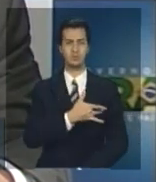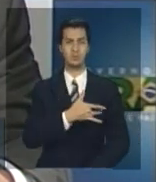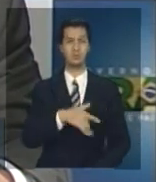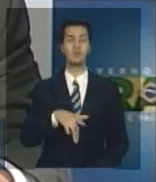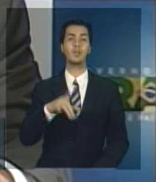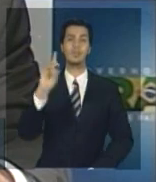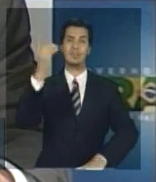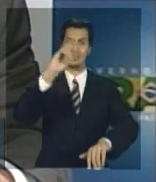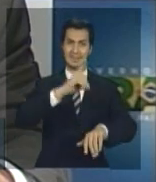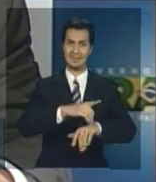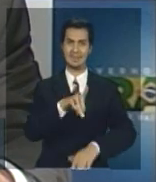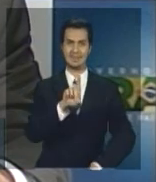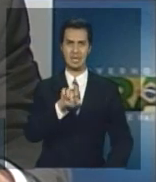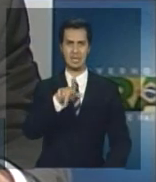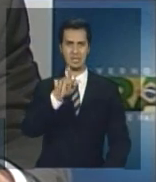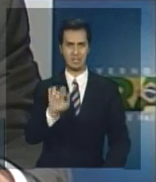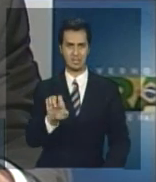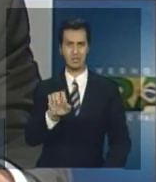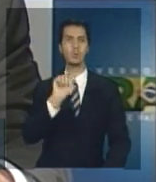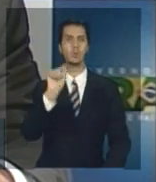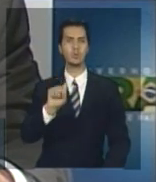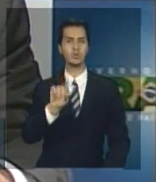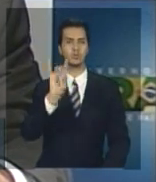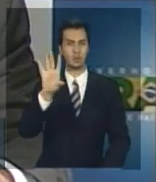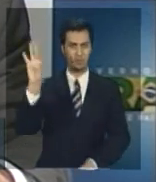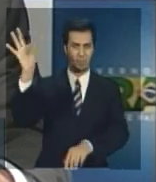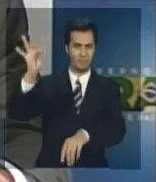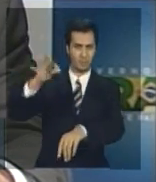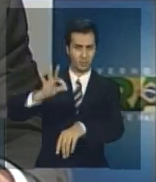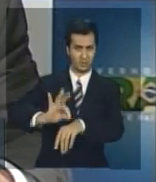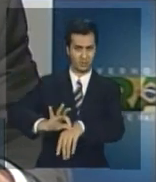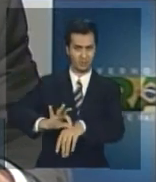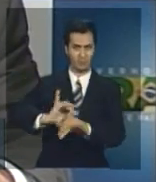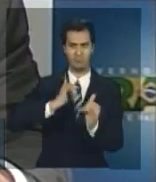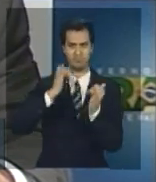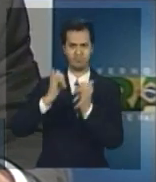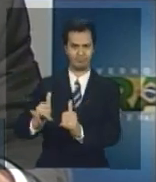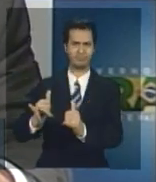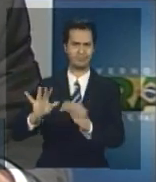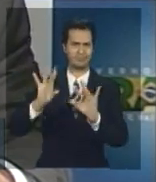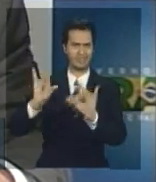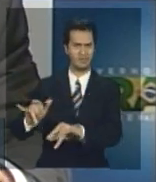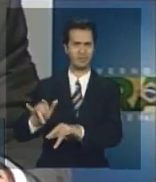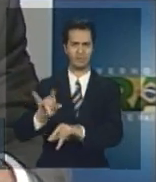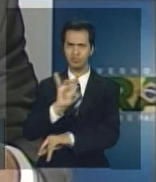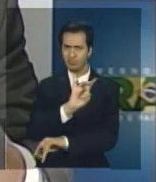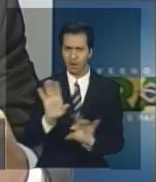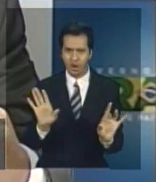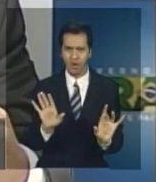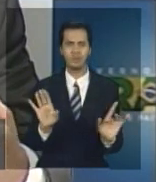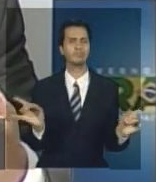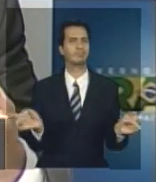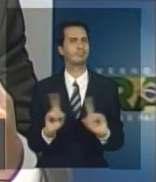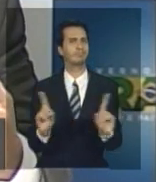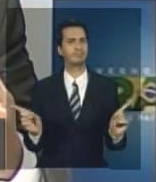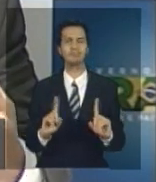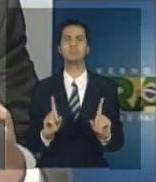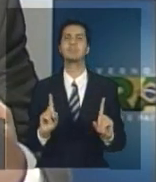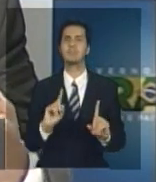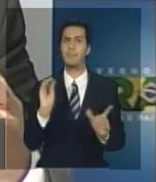se combate só controlando o mosquito é uma ideia ultrapassada. Por isso que, desde 2011, nós montamos